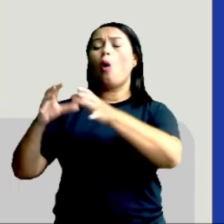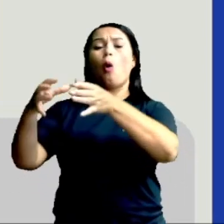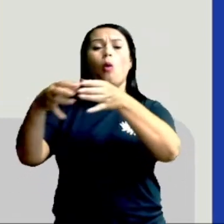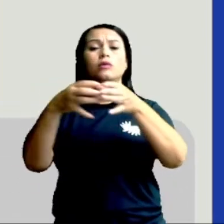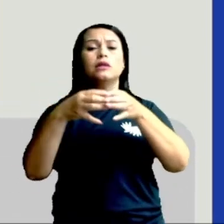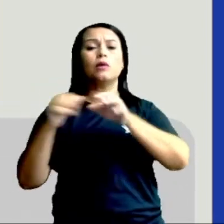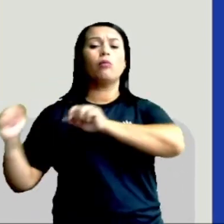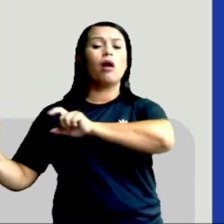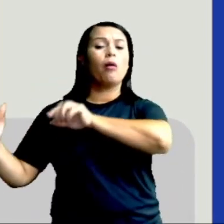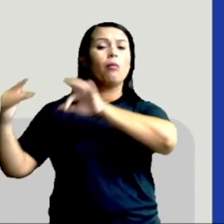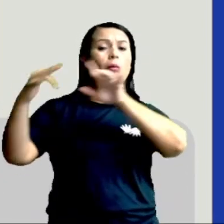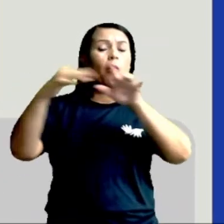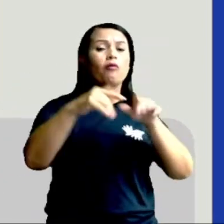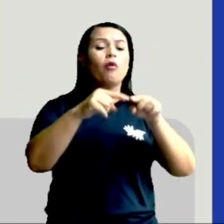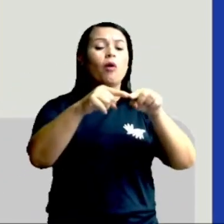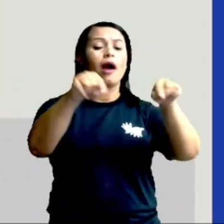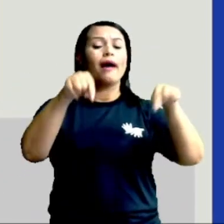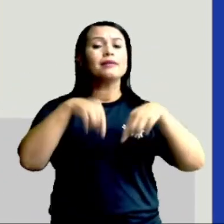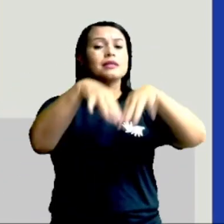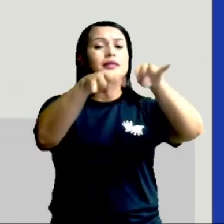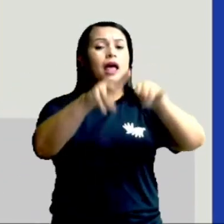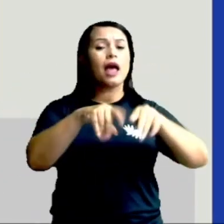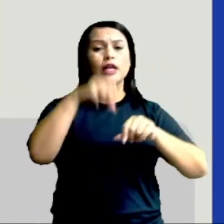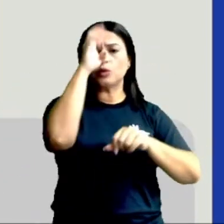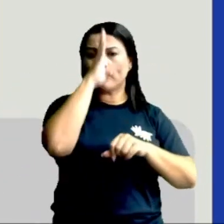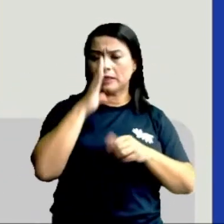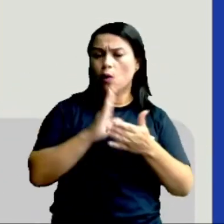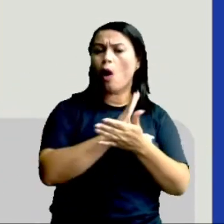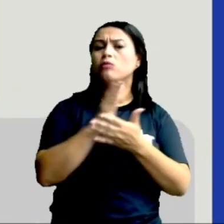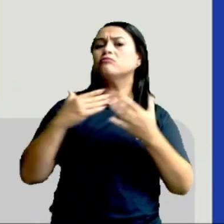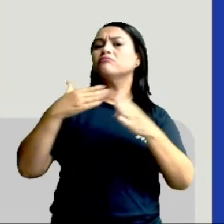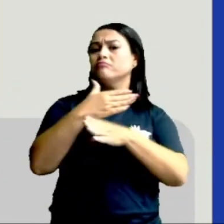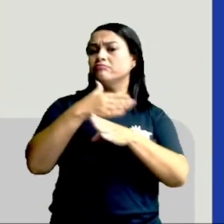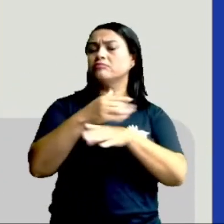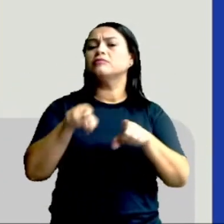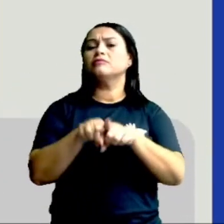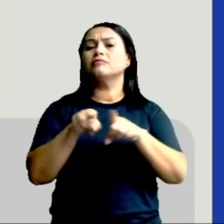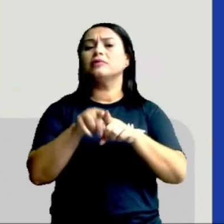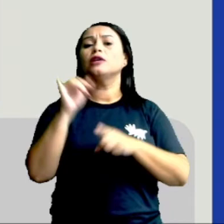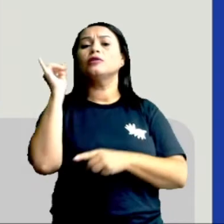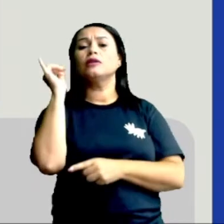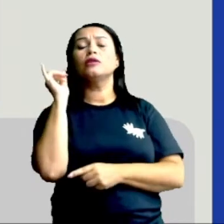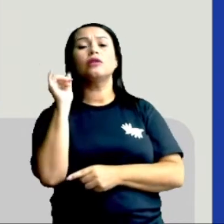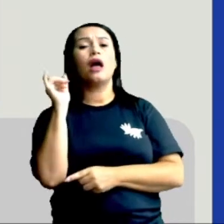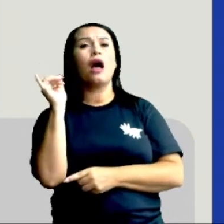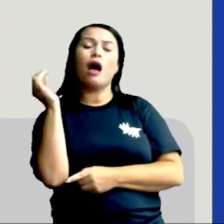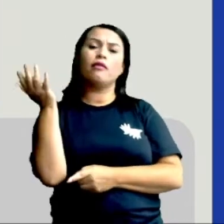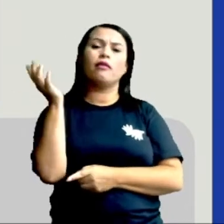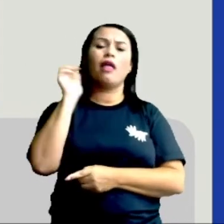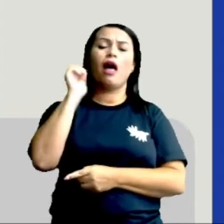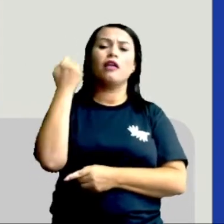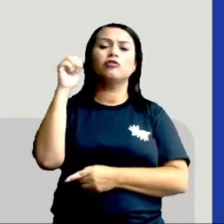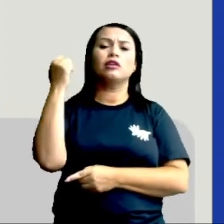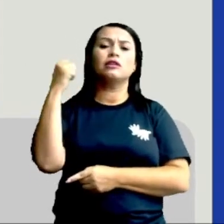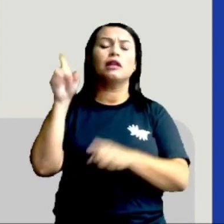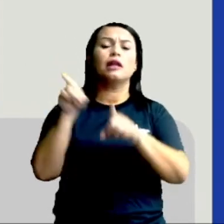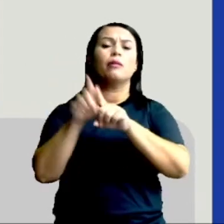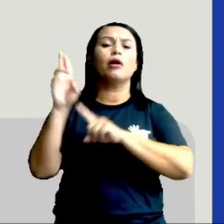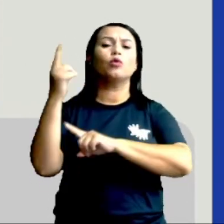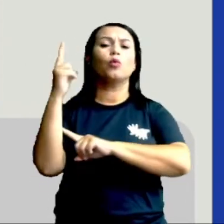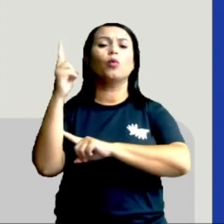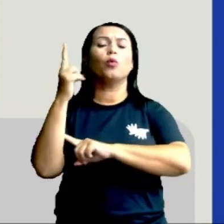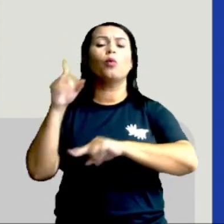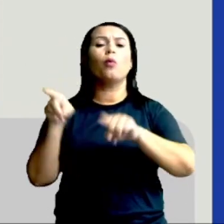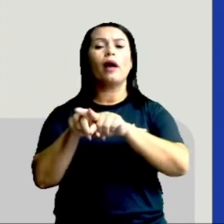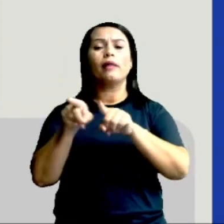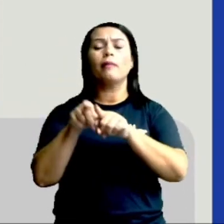povoar as terras brasileiras, tá? Risco de invasão argentina e Uruguai. No sudeste, a mão de obra direcionada